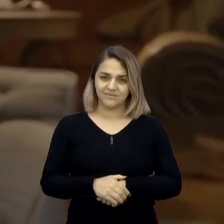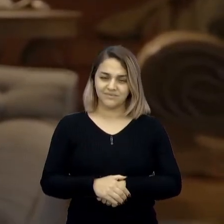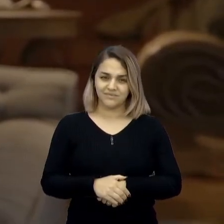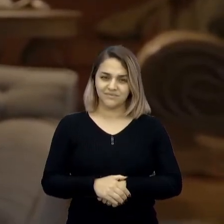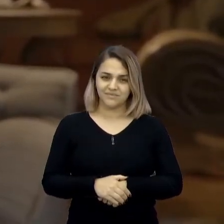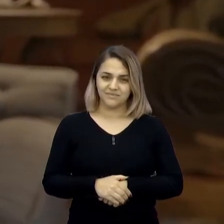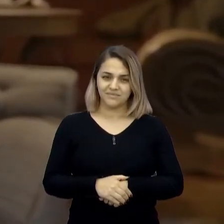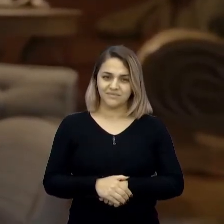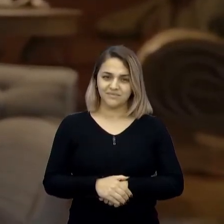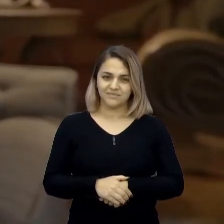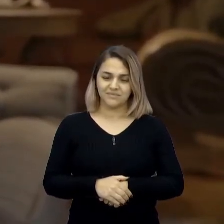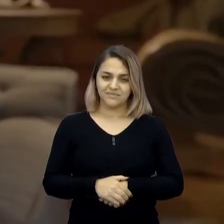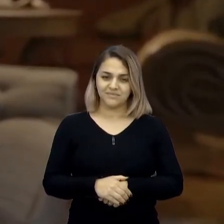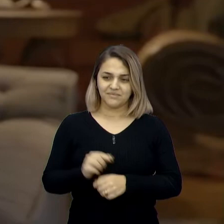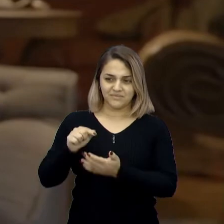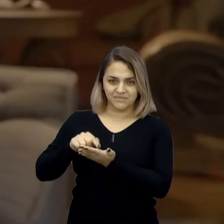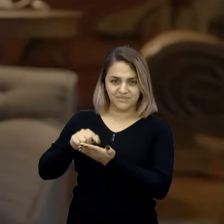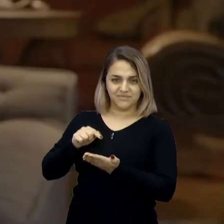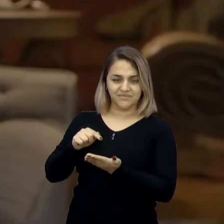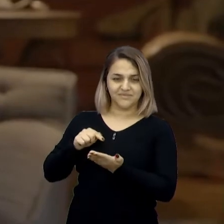Tira o dedo agora.